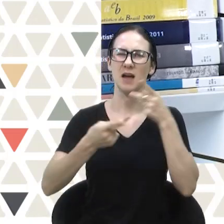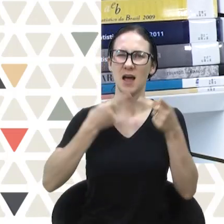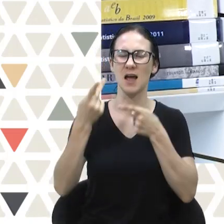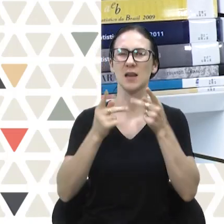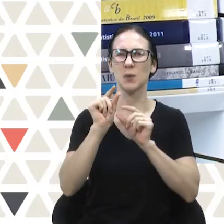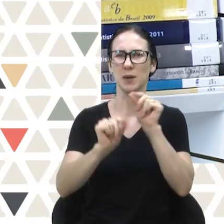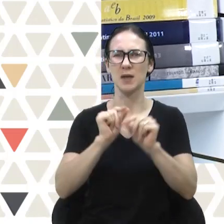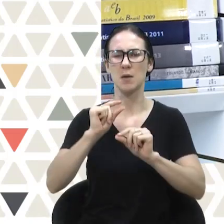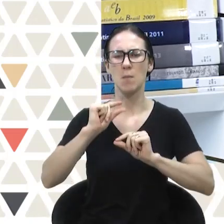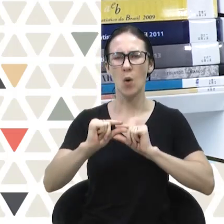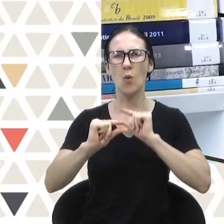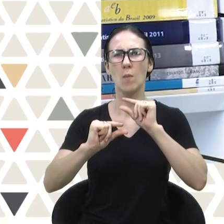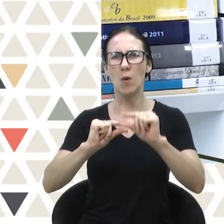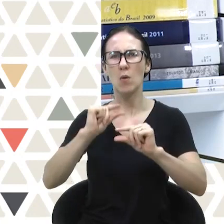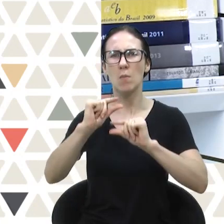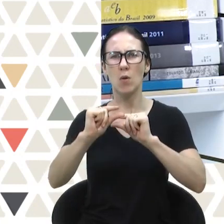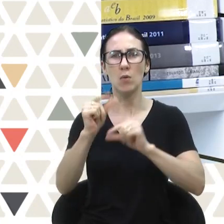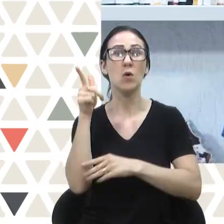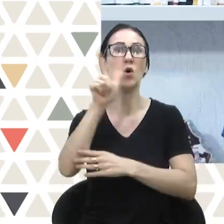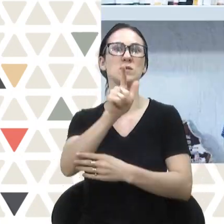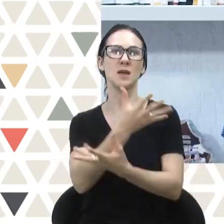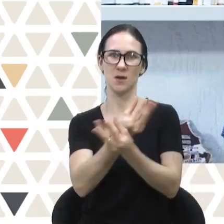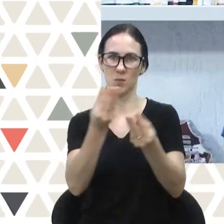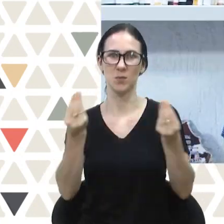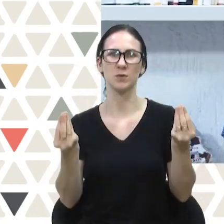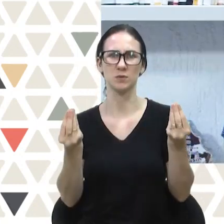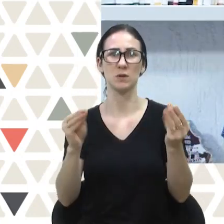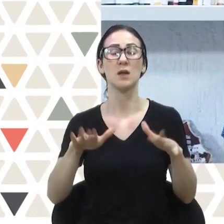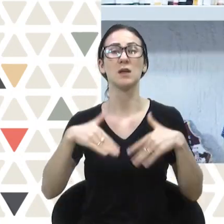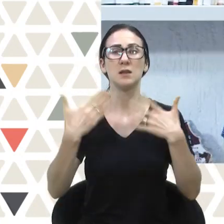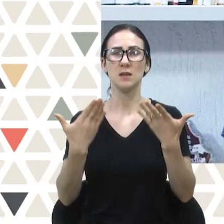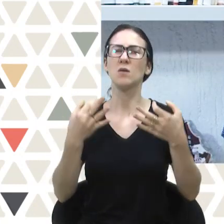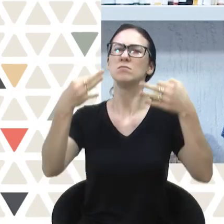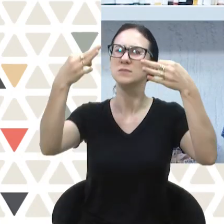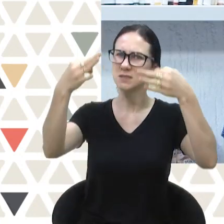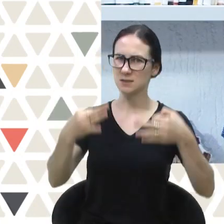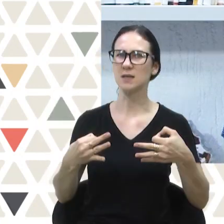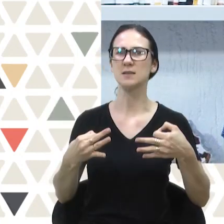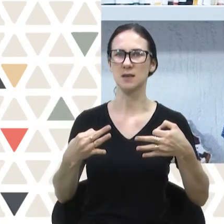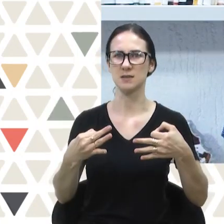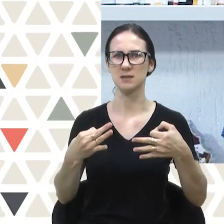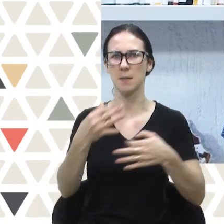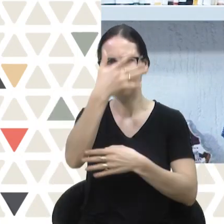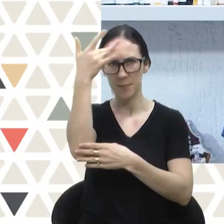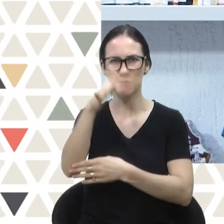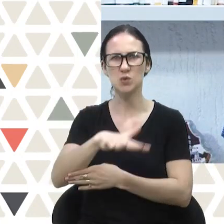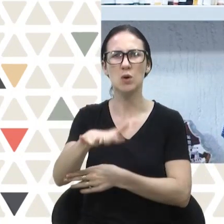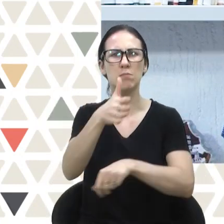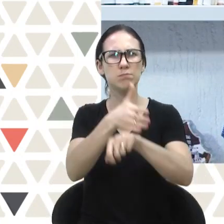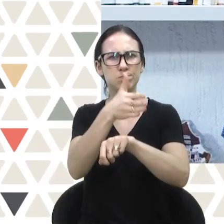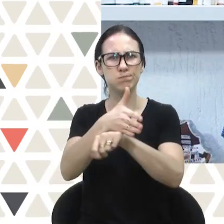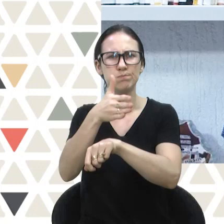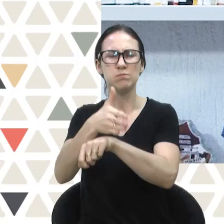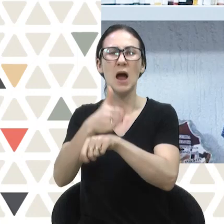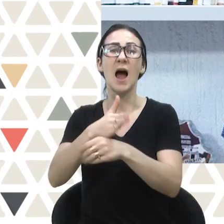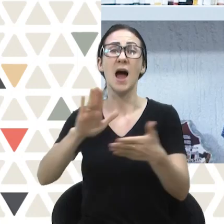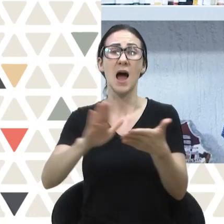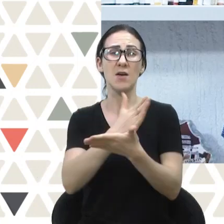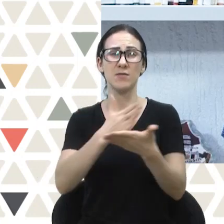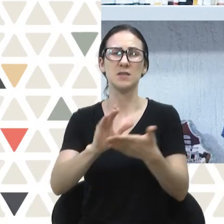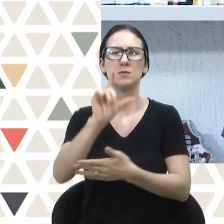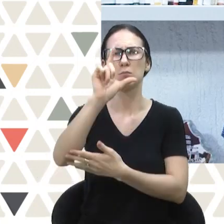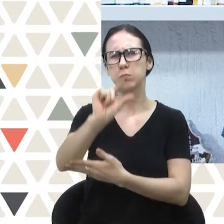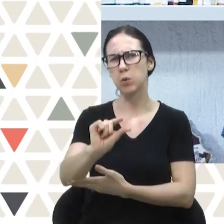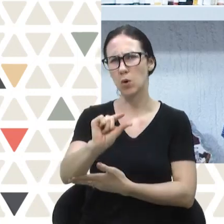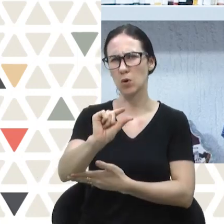popular, né, de grão em grão a galinha enche o papo. E com certeza a participação das pessoas, ainda que elas não dediquem